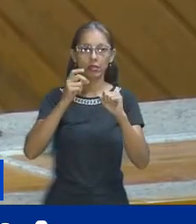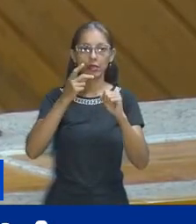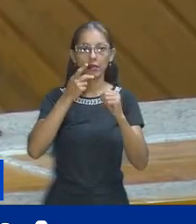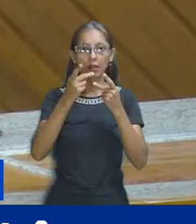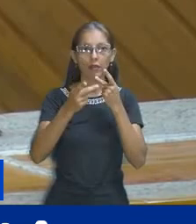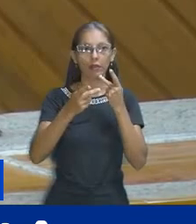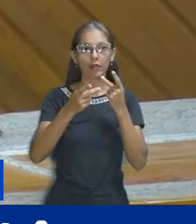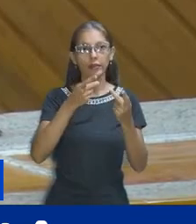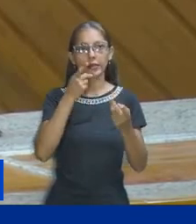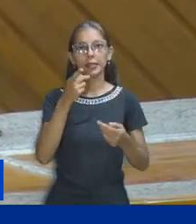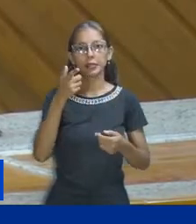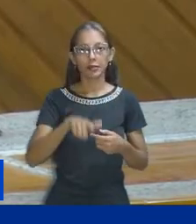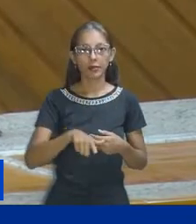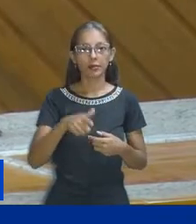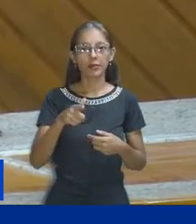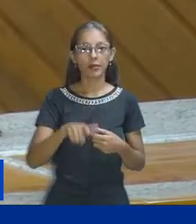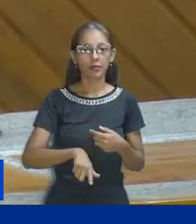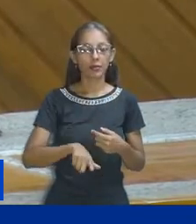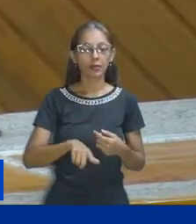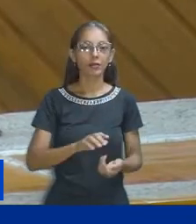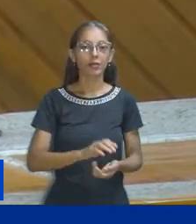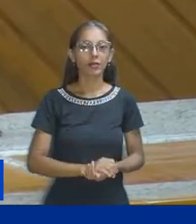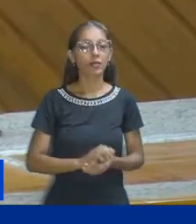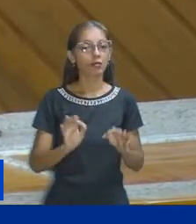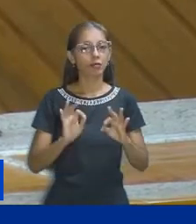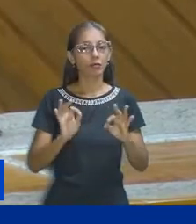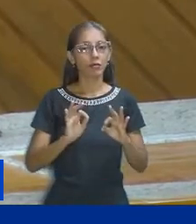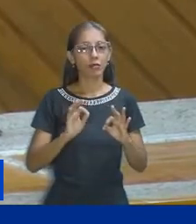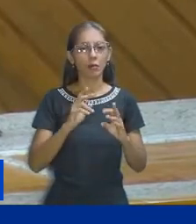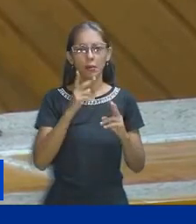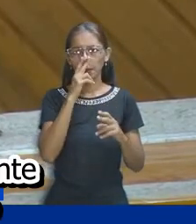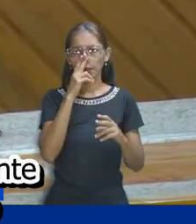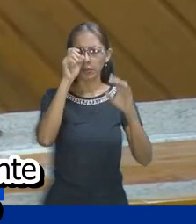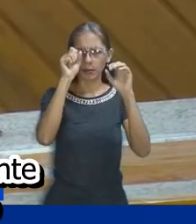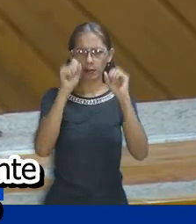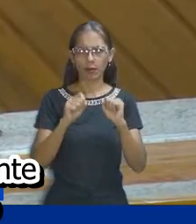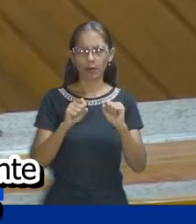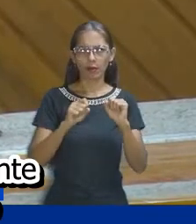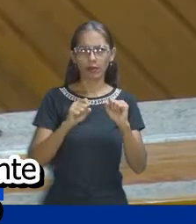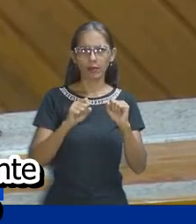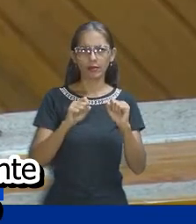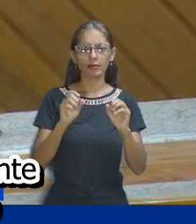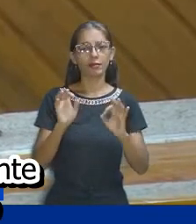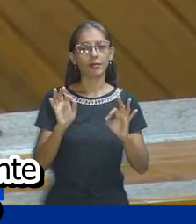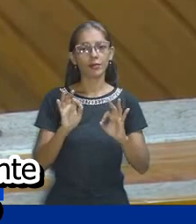Estado juiz, por si só, dizer que não há qualquer prova. Esse é o ponto.